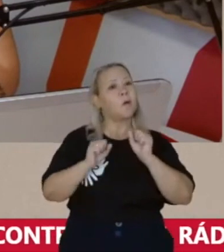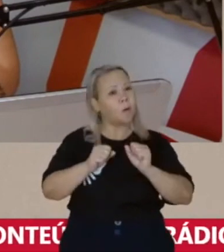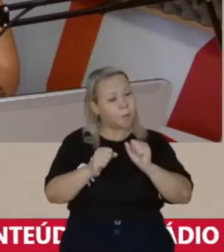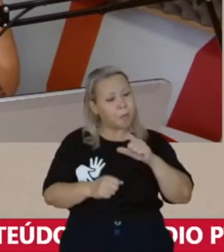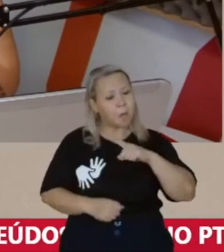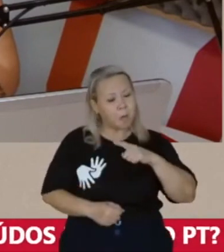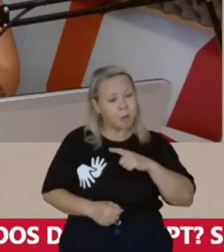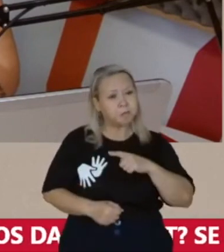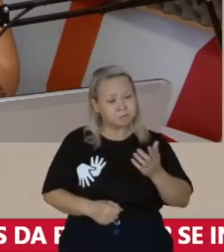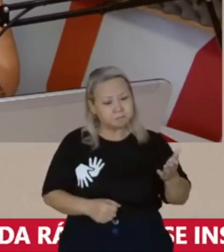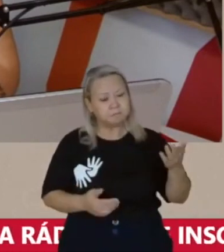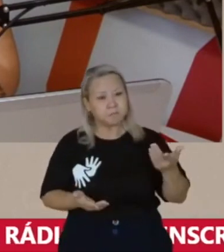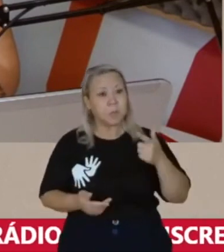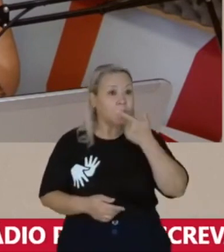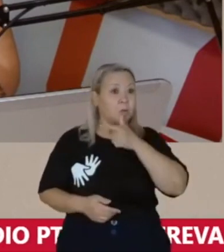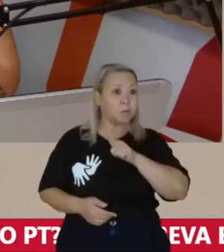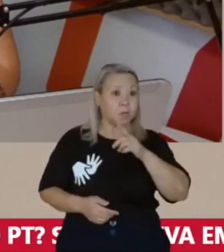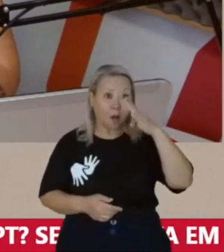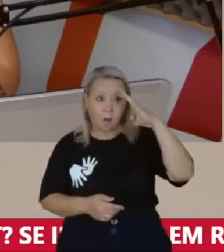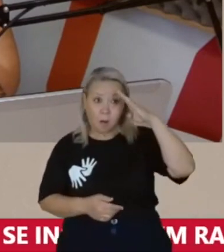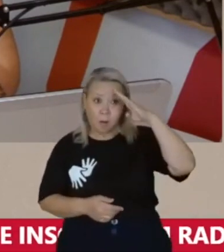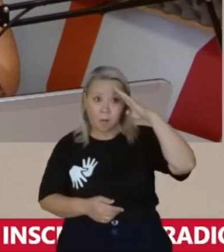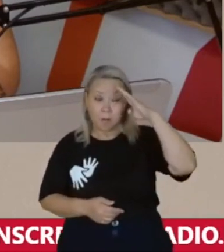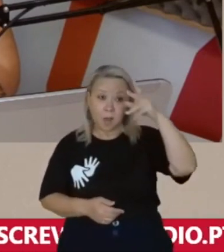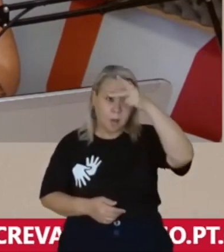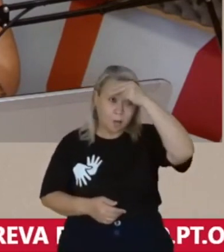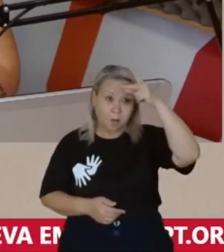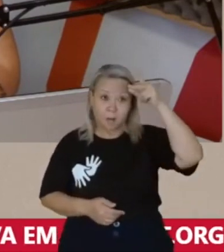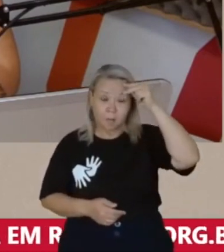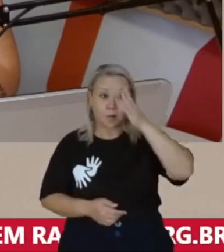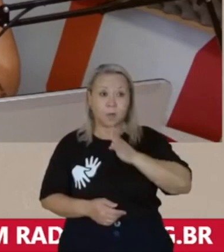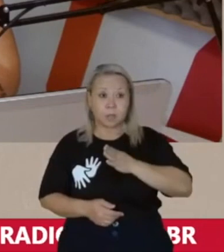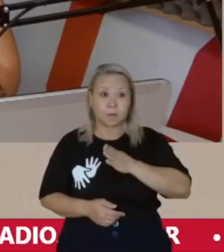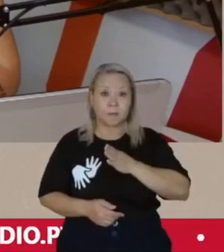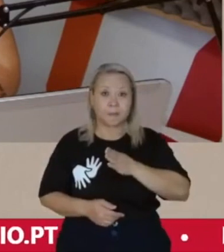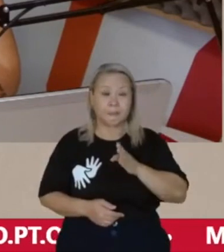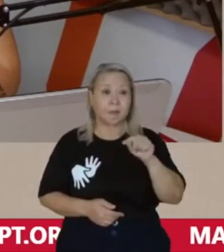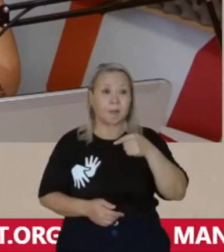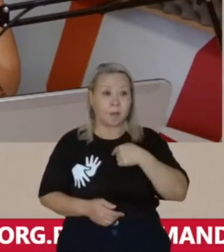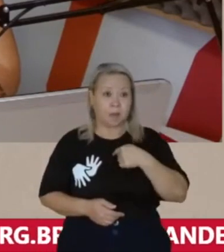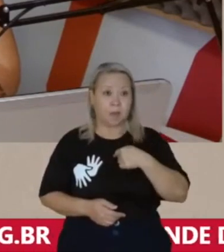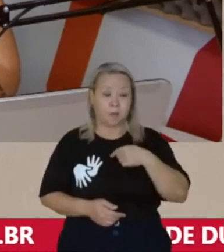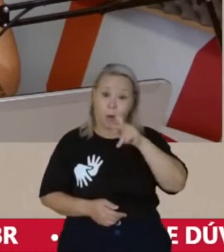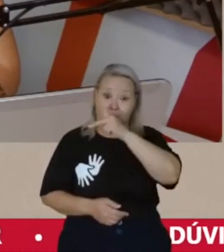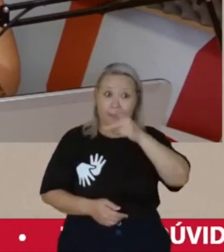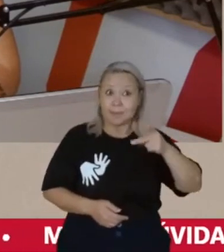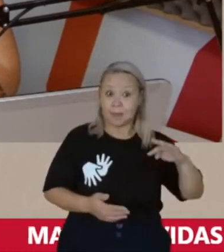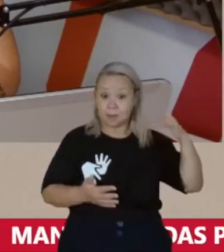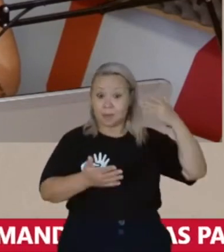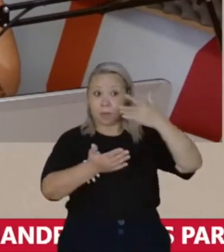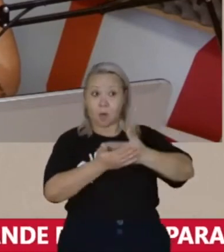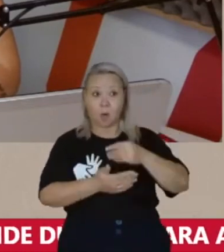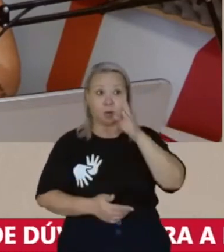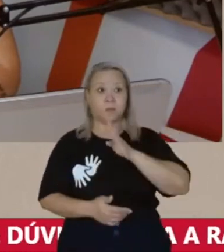ele veio a ser. O melhor prefeito da história do Brasil, melhor presidente da história do Brasil, eu